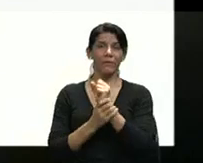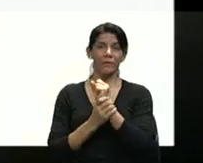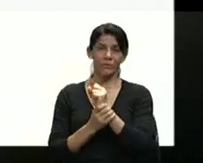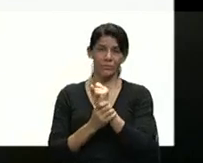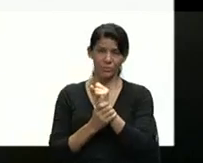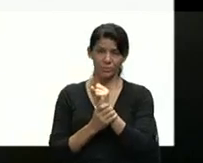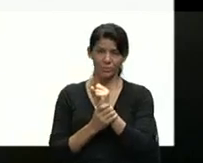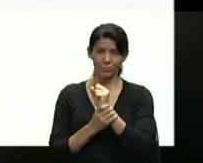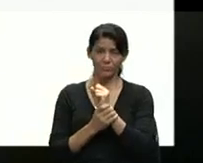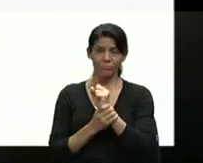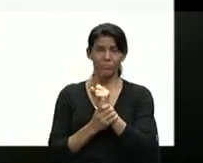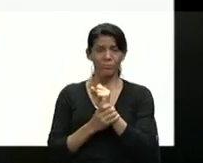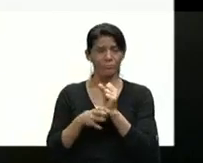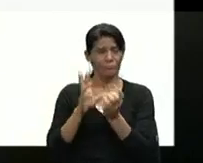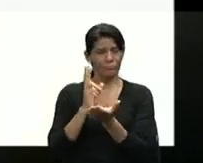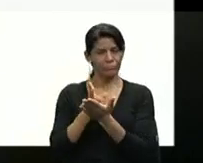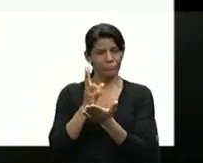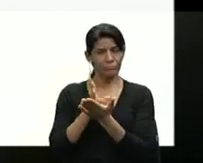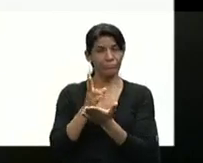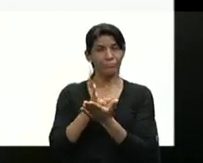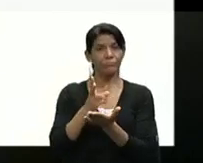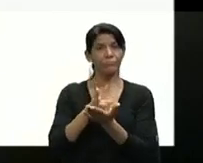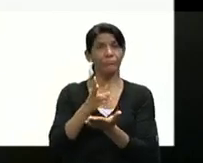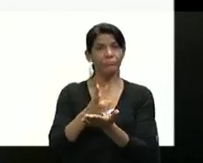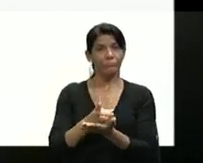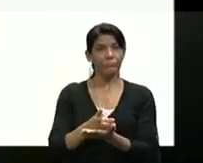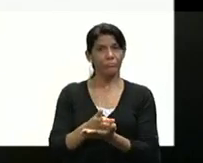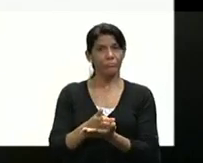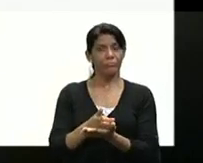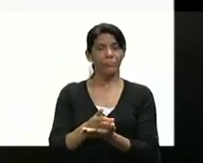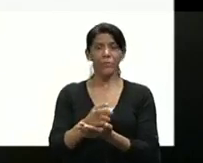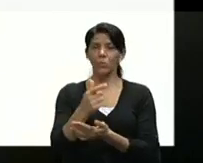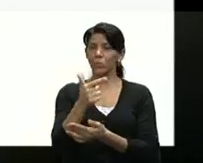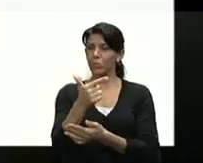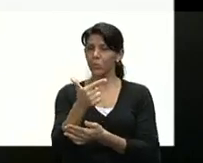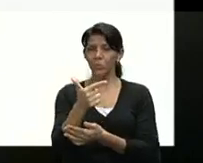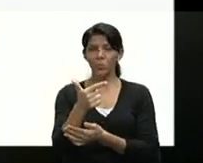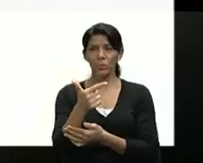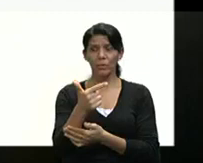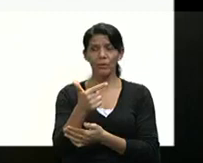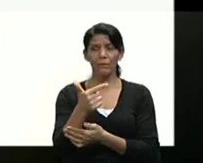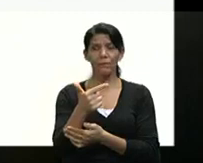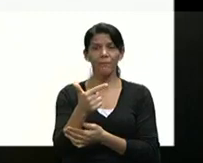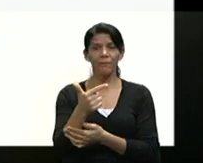de forma contínua, ou seja, não há,